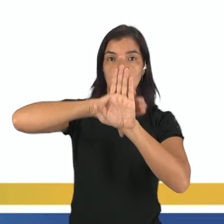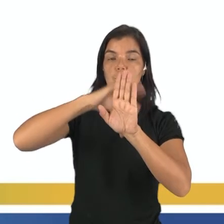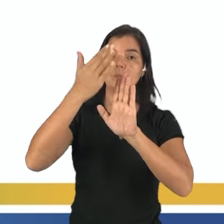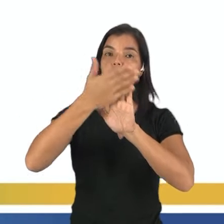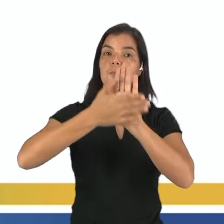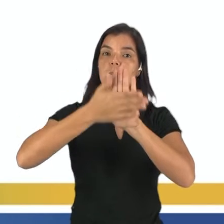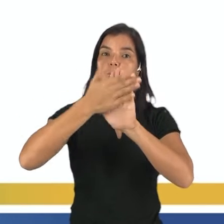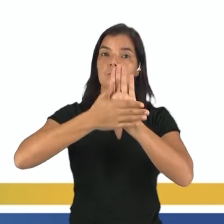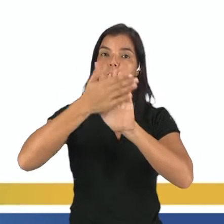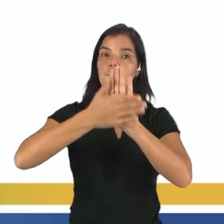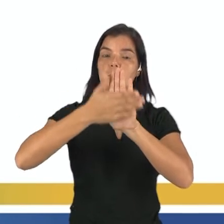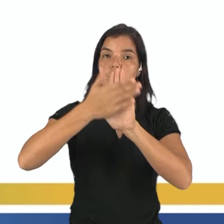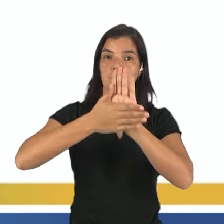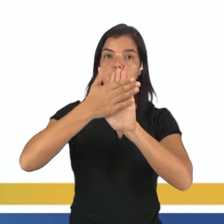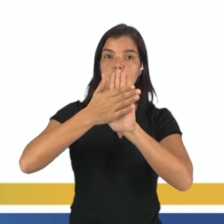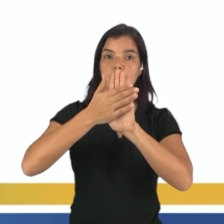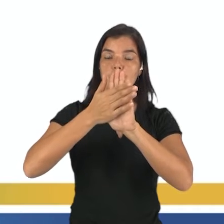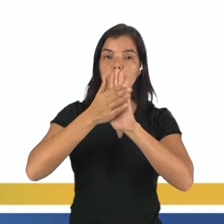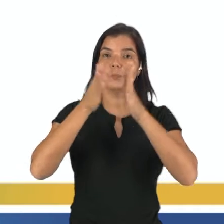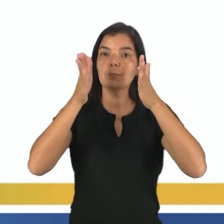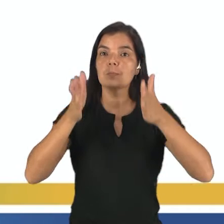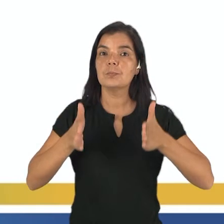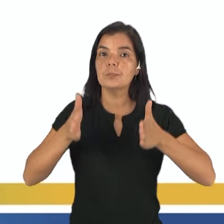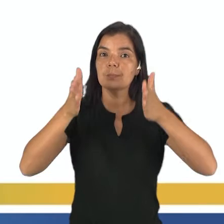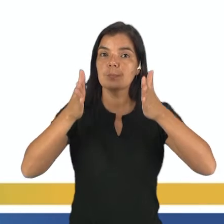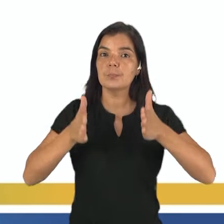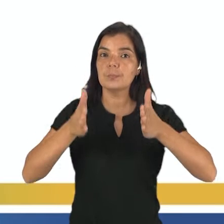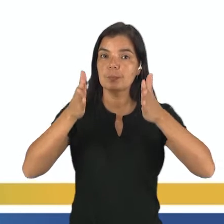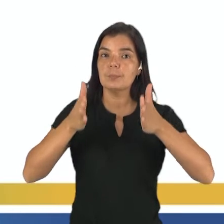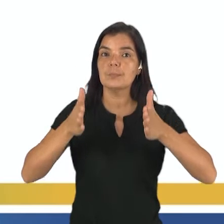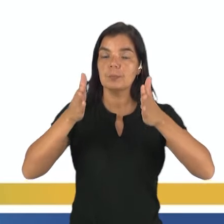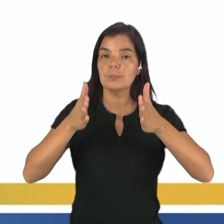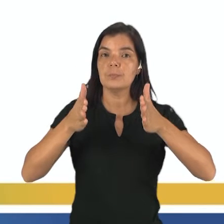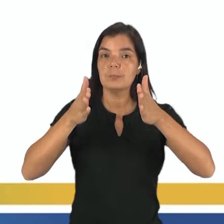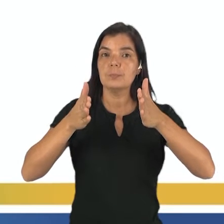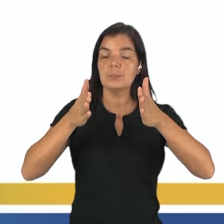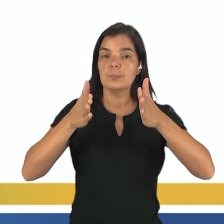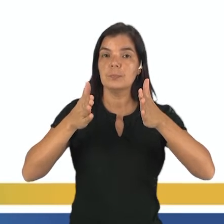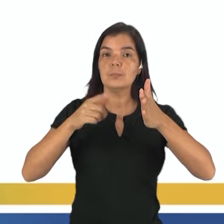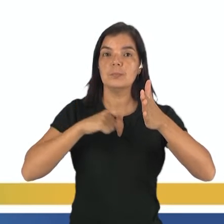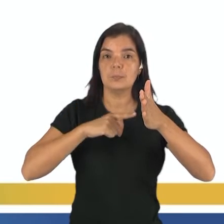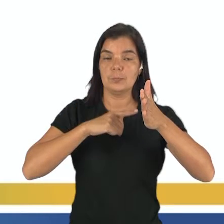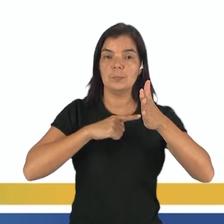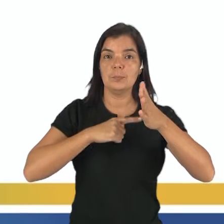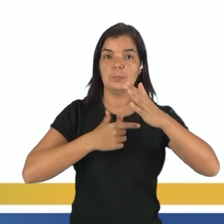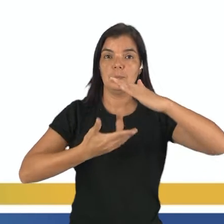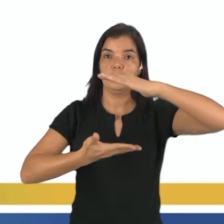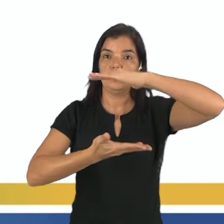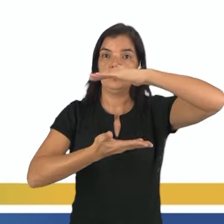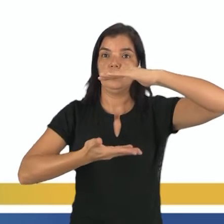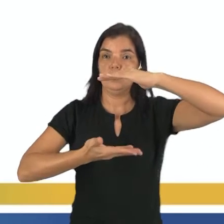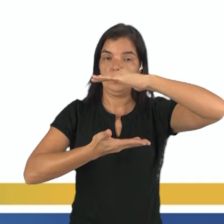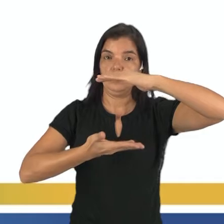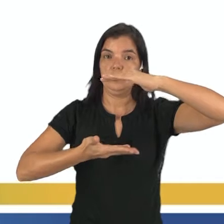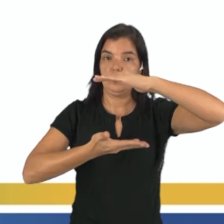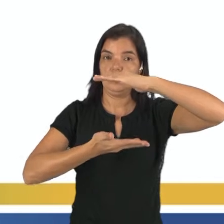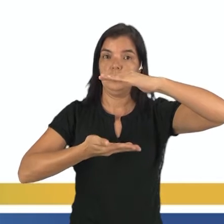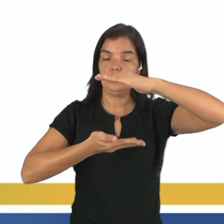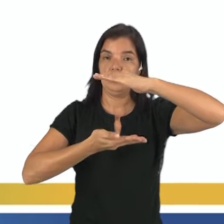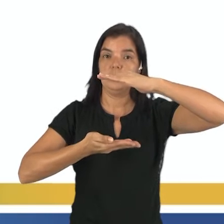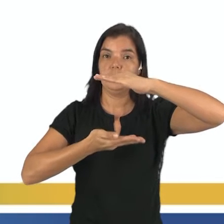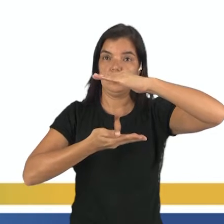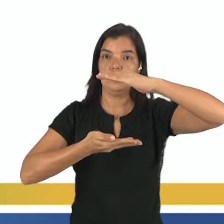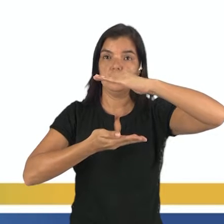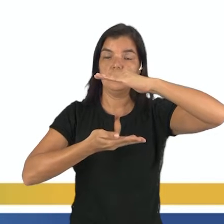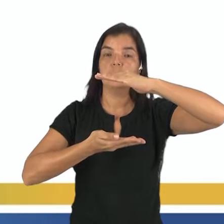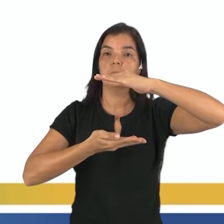frente, duas faces laterais, ok? Nós temos aí 2 mais 2, 4, né? E nós também